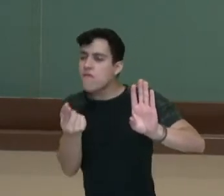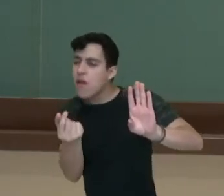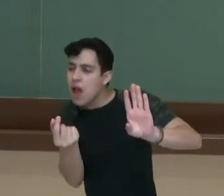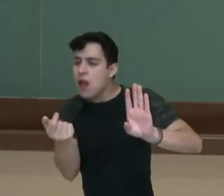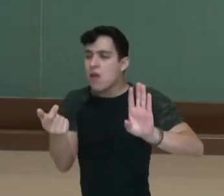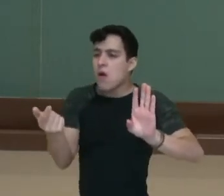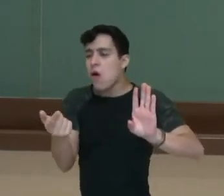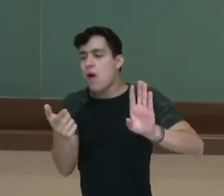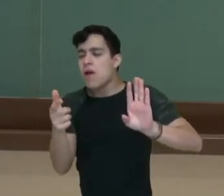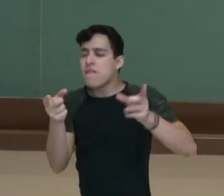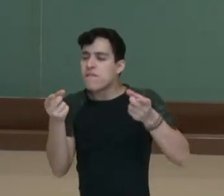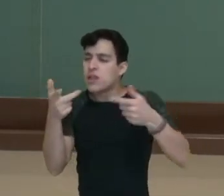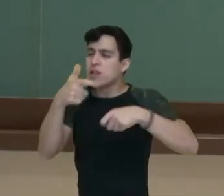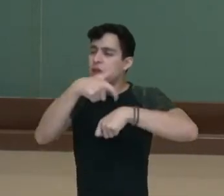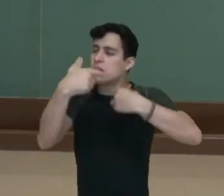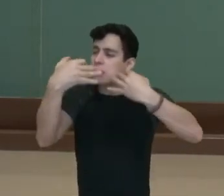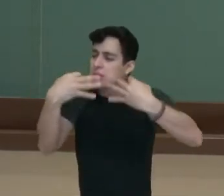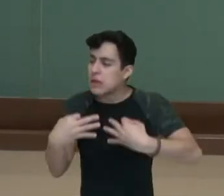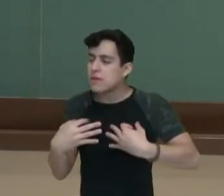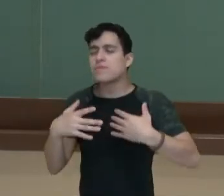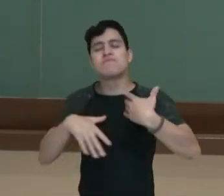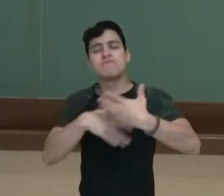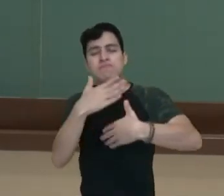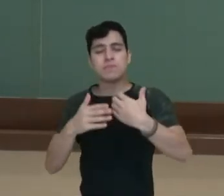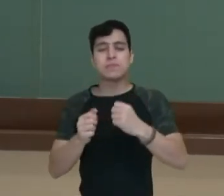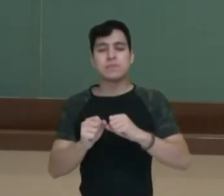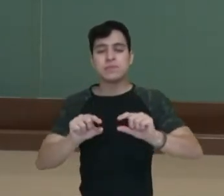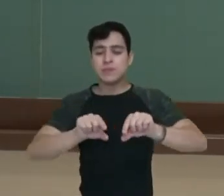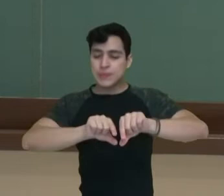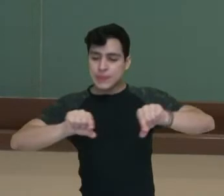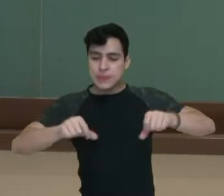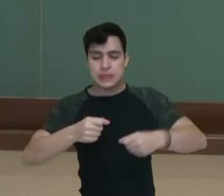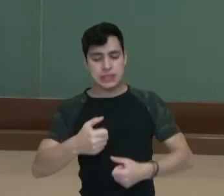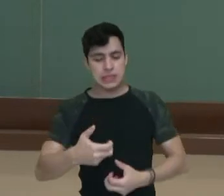lá tal horário. E aí, embaixo